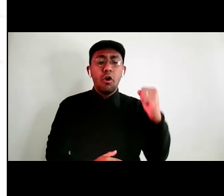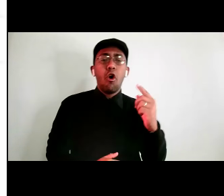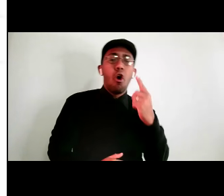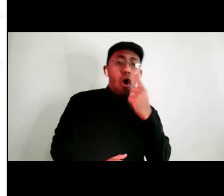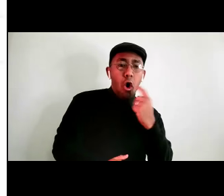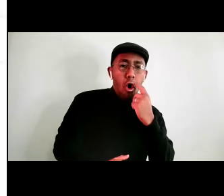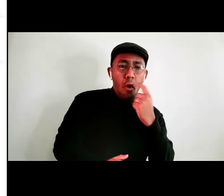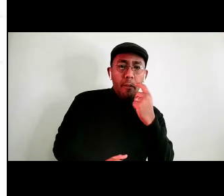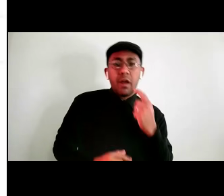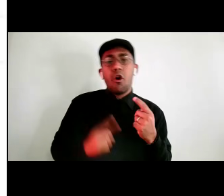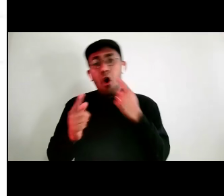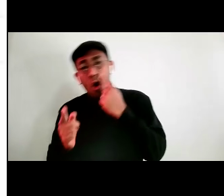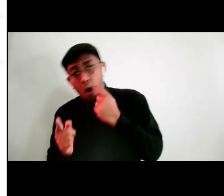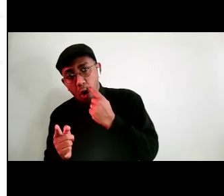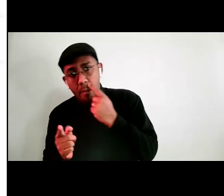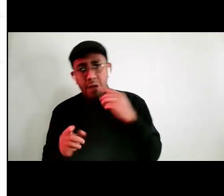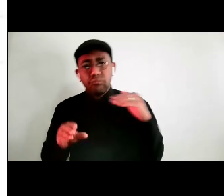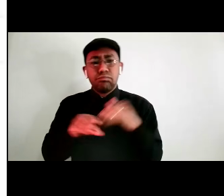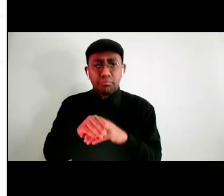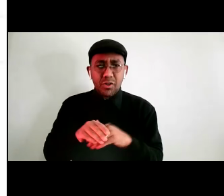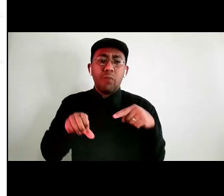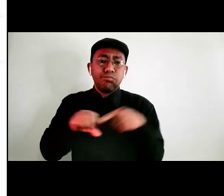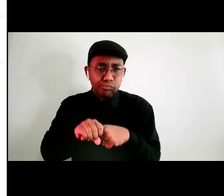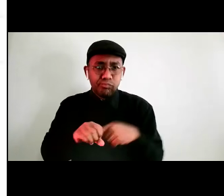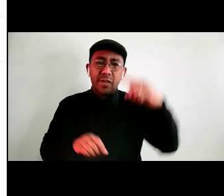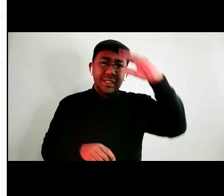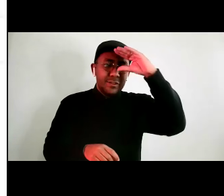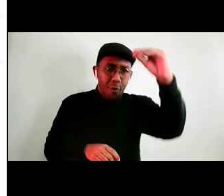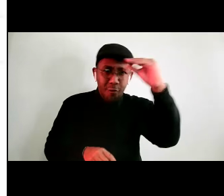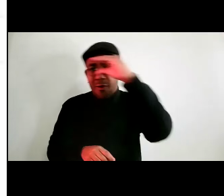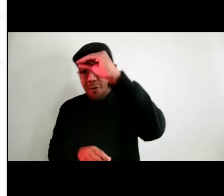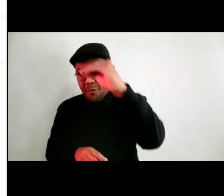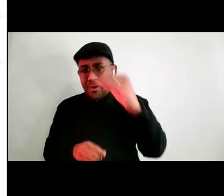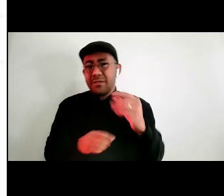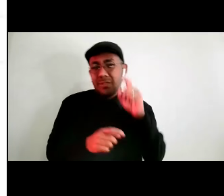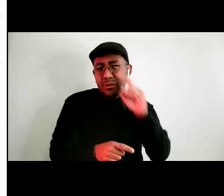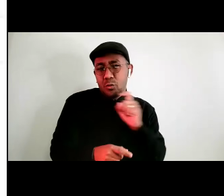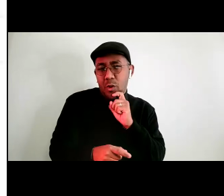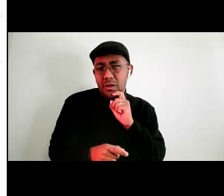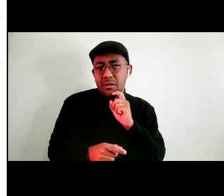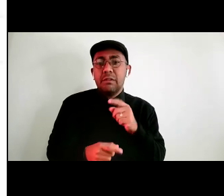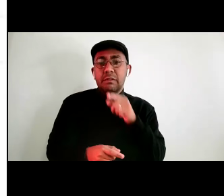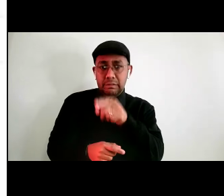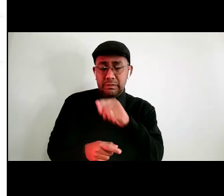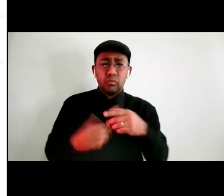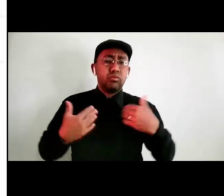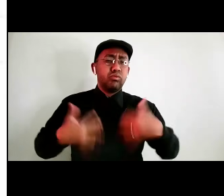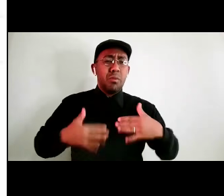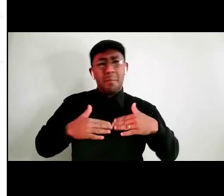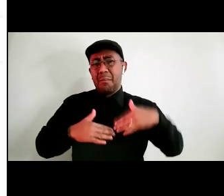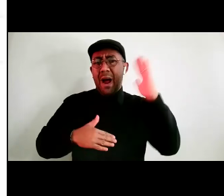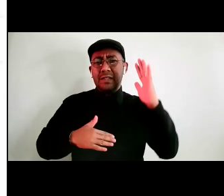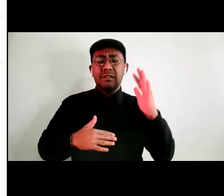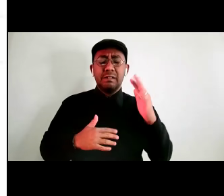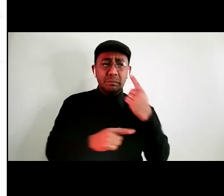em homens que têm sexo com homens maior a 1. Essa estimativa ainda tem que ser comprovada e vai depender muito